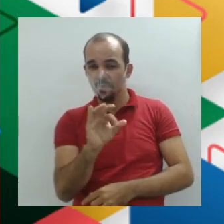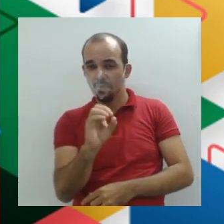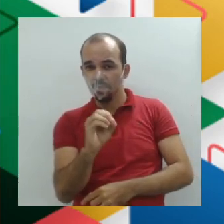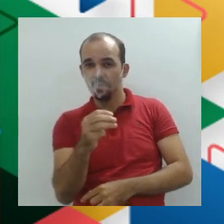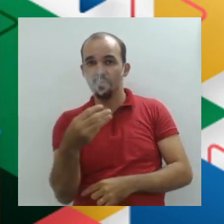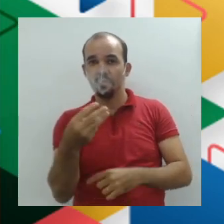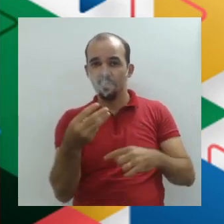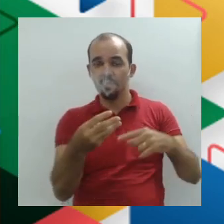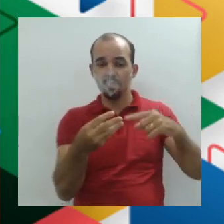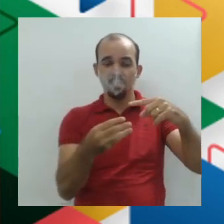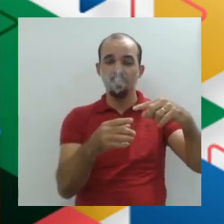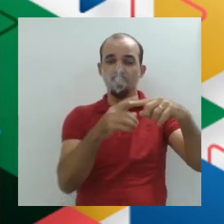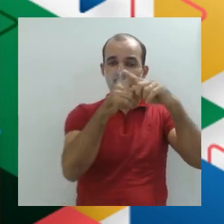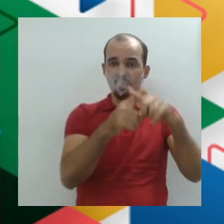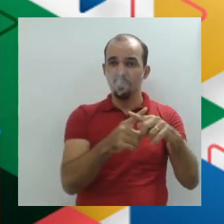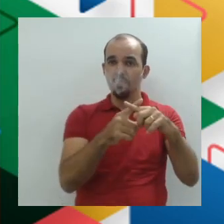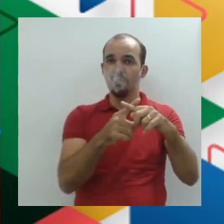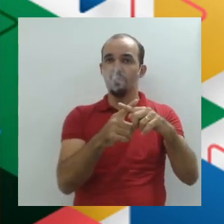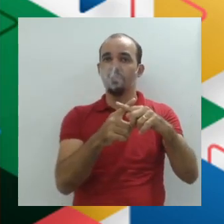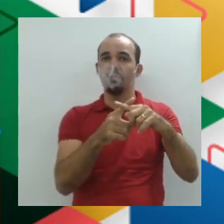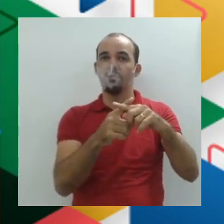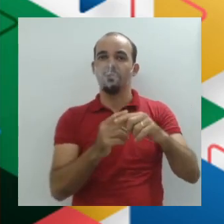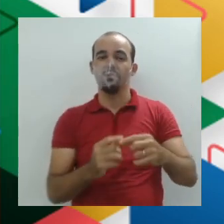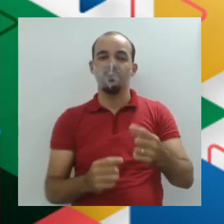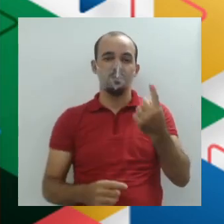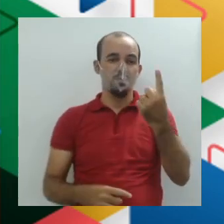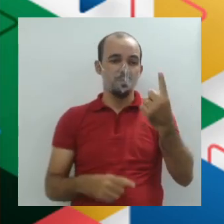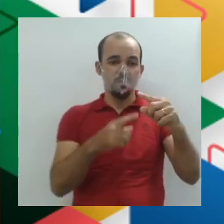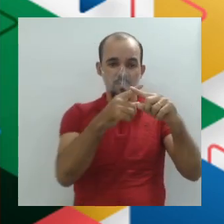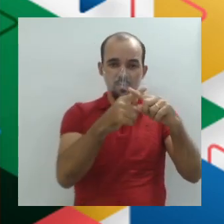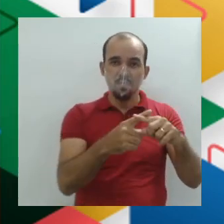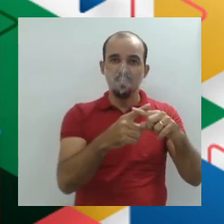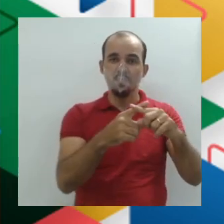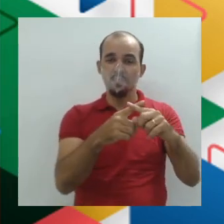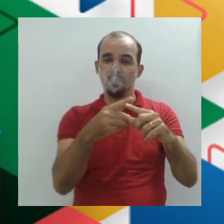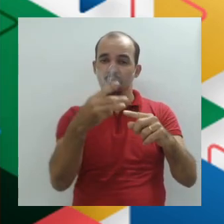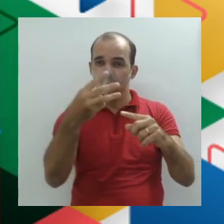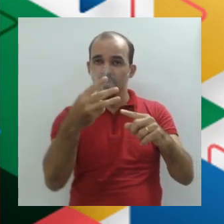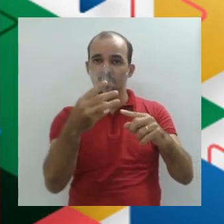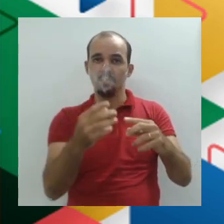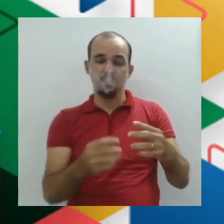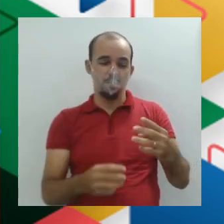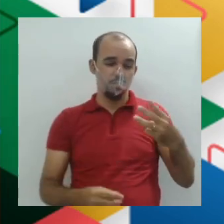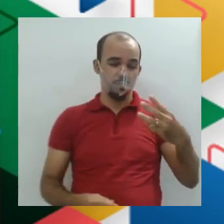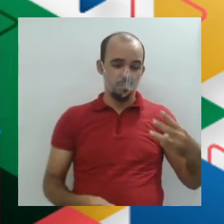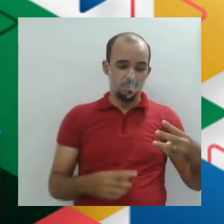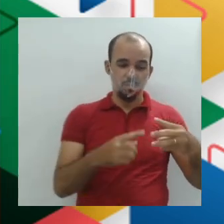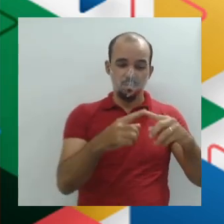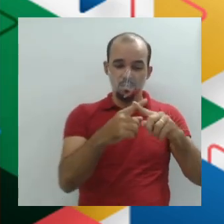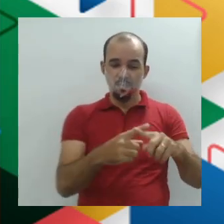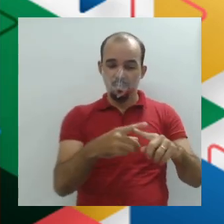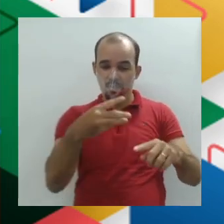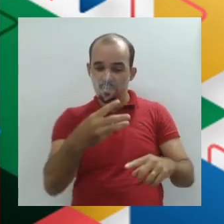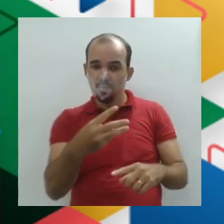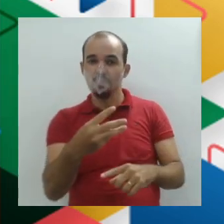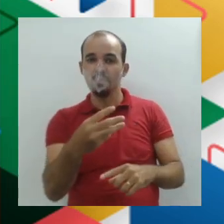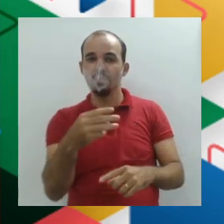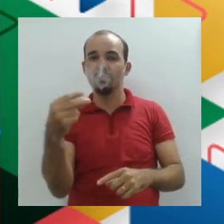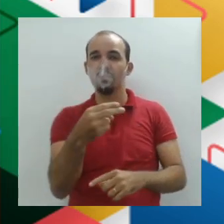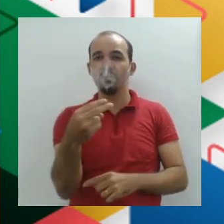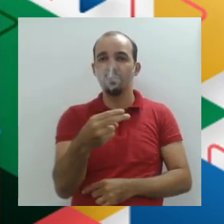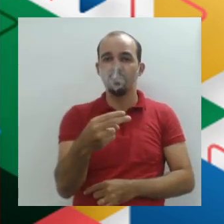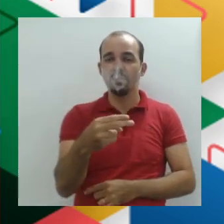1 multiplicado por raiz de 3, raiz de 3. Raiz de 3 vezes raiz de 3 dá raiz quadrada do número 9, que dá 3. E